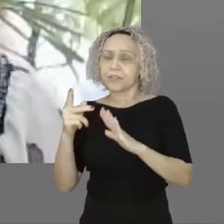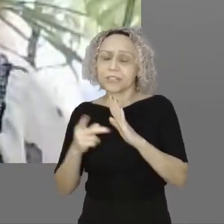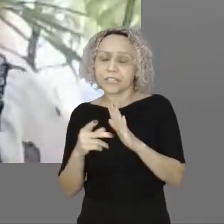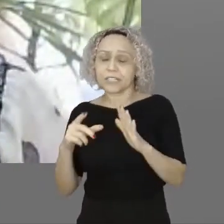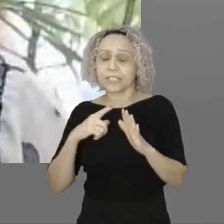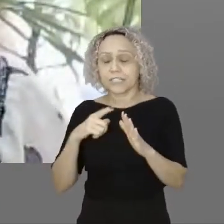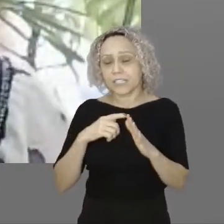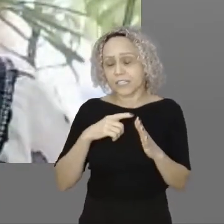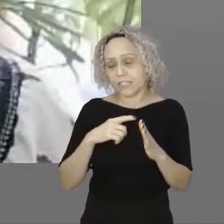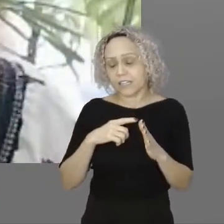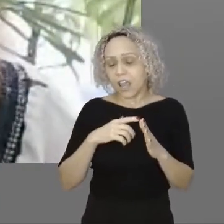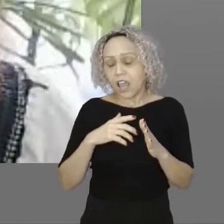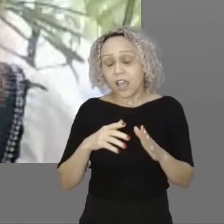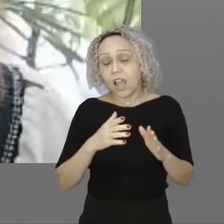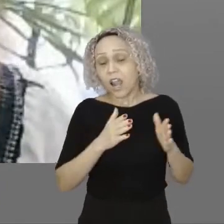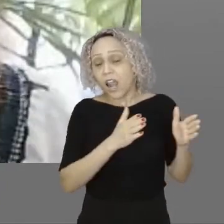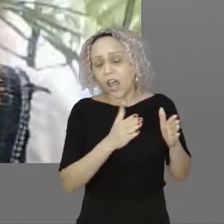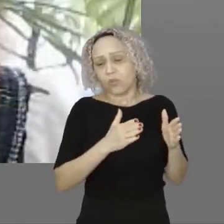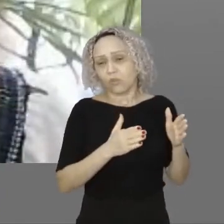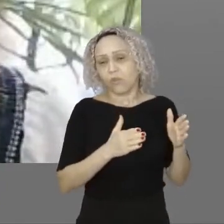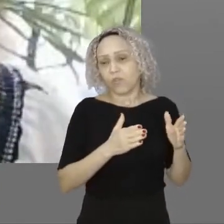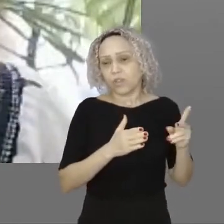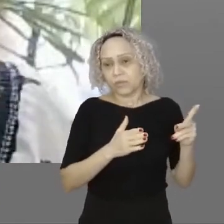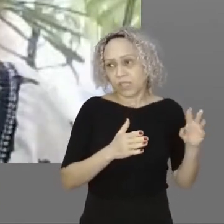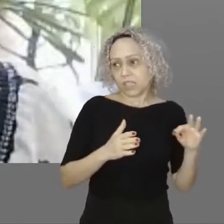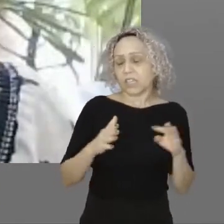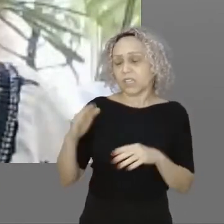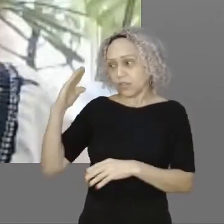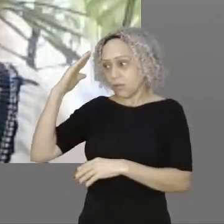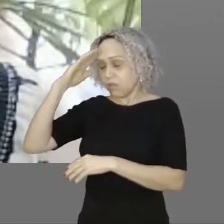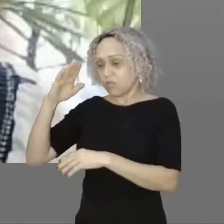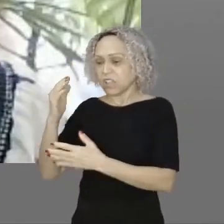as pessoas atendentes, capacitando,